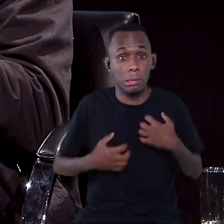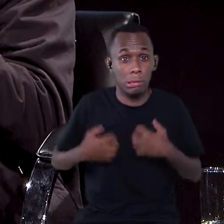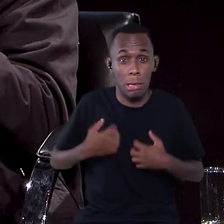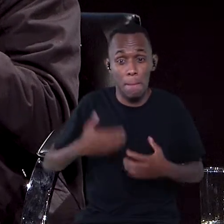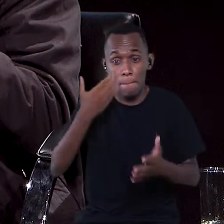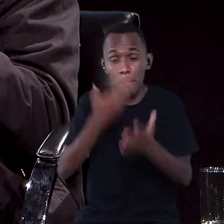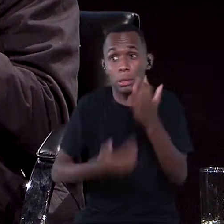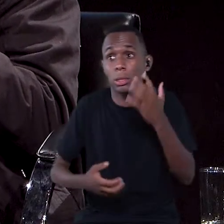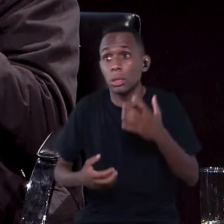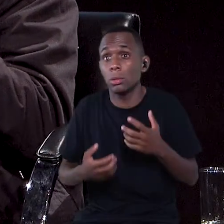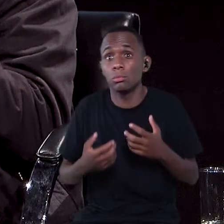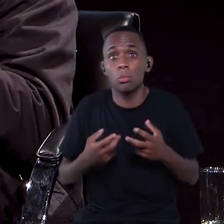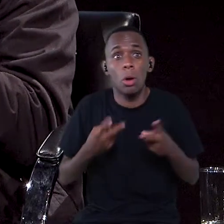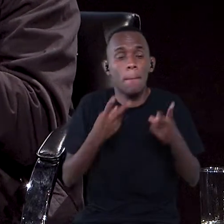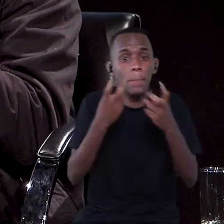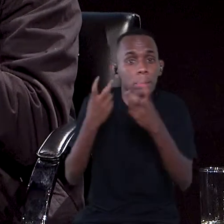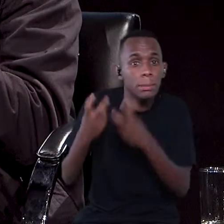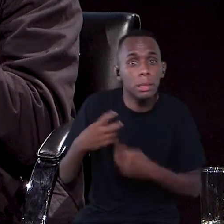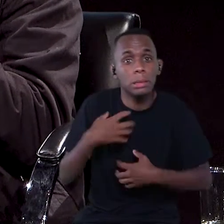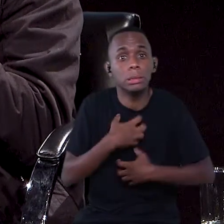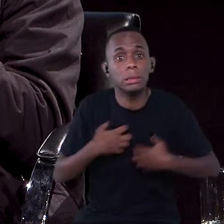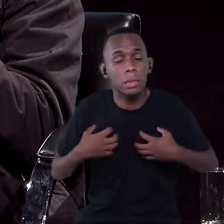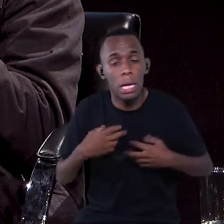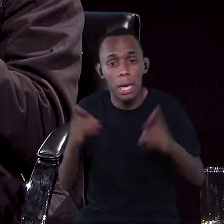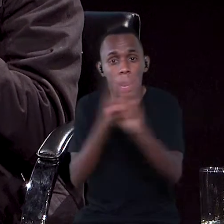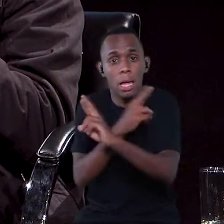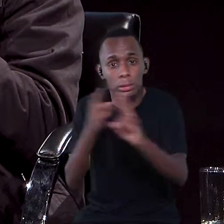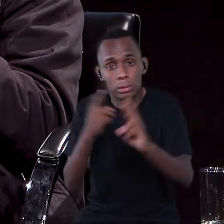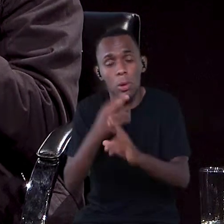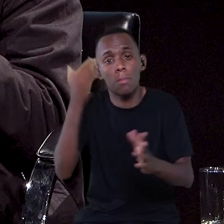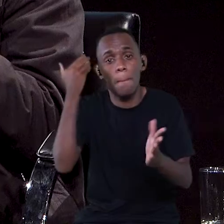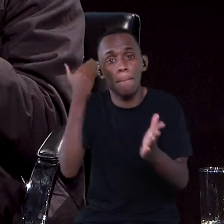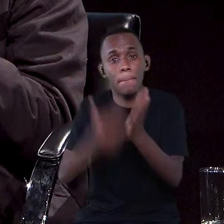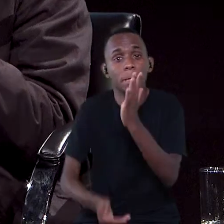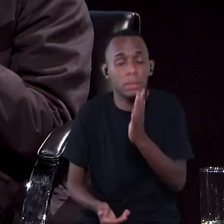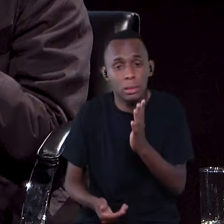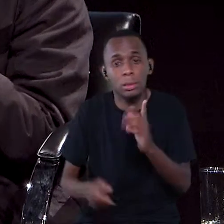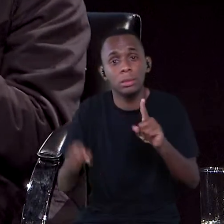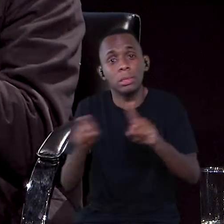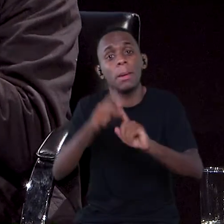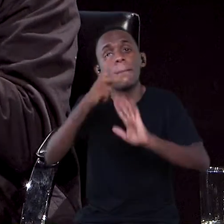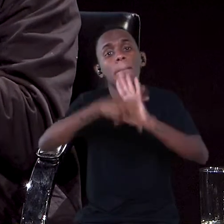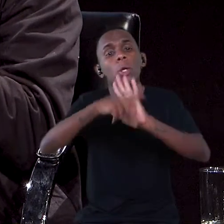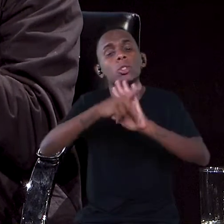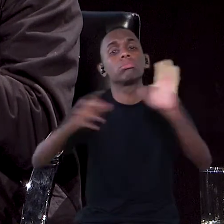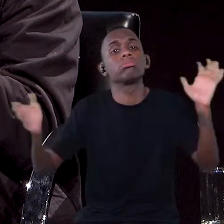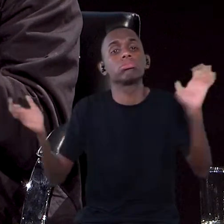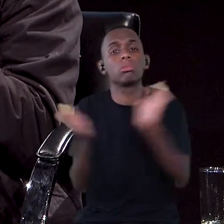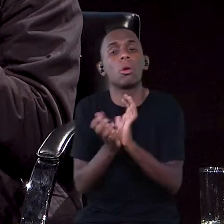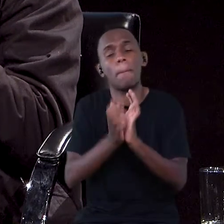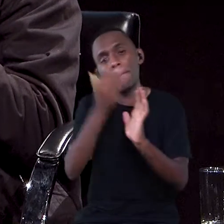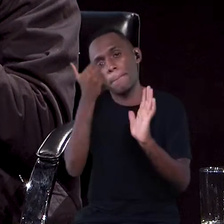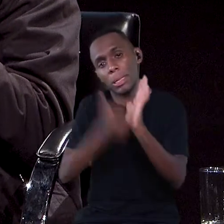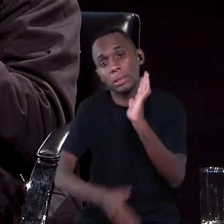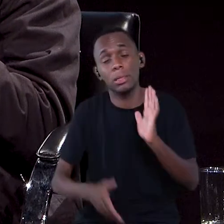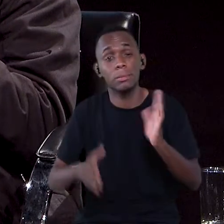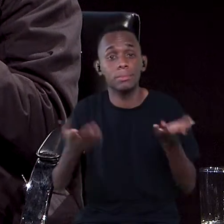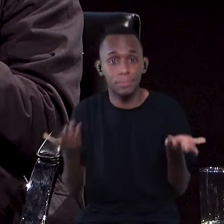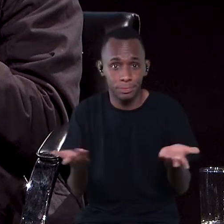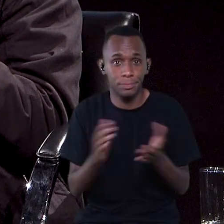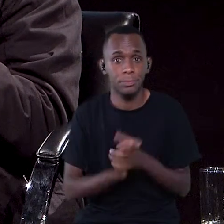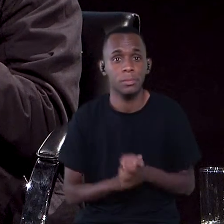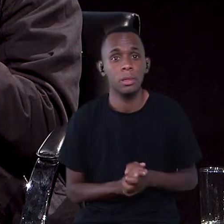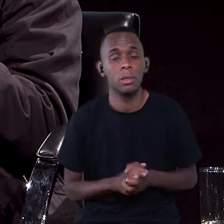perda de sentido, de perda de respeito nas relações interpessoais, de perda de projeto coletivo. Então, eu acho que, mais do que nunca, é